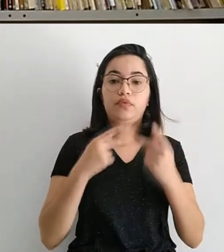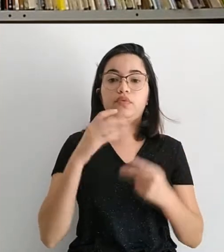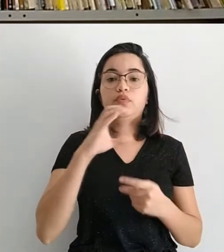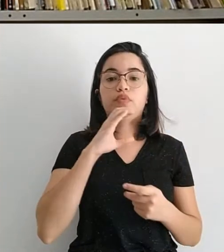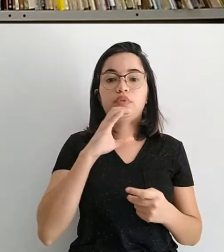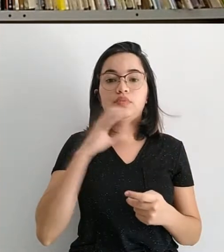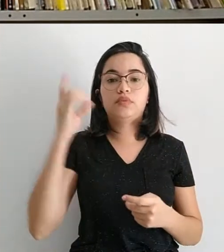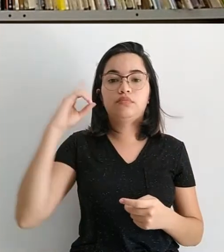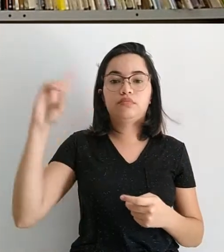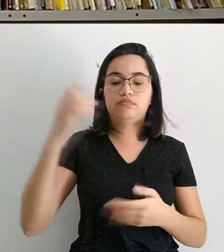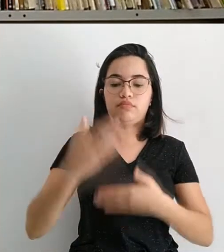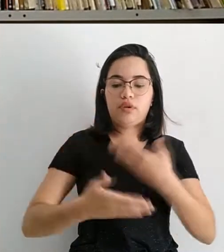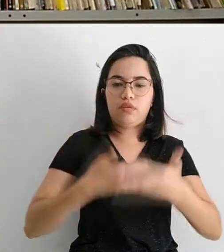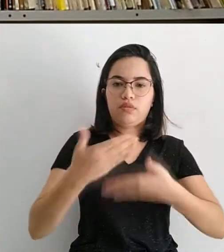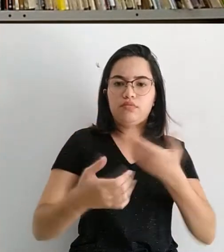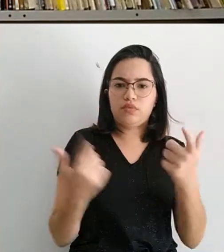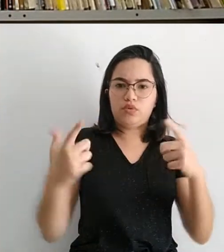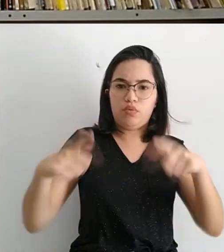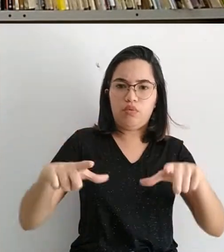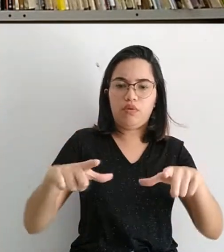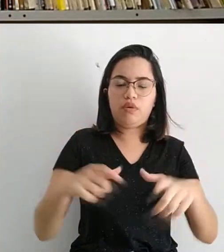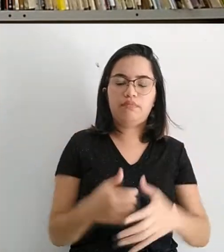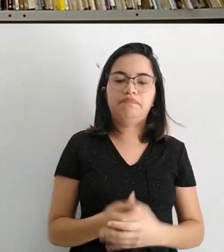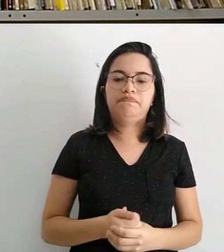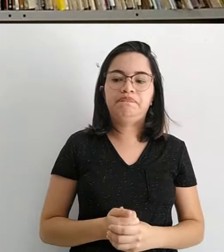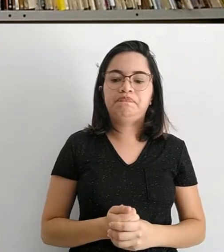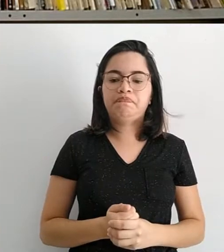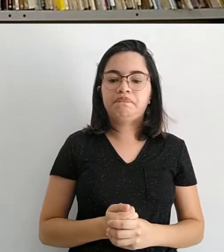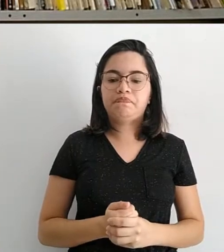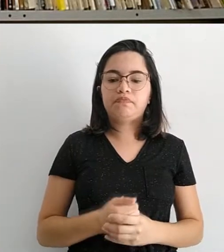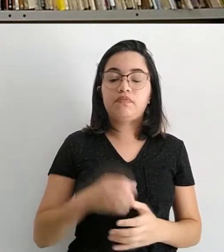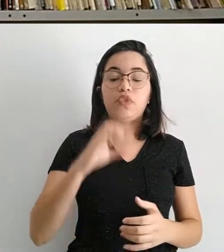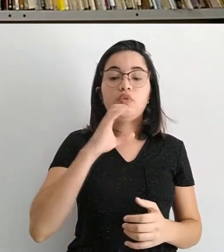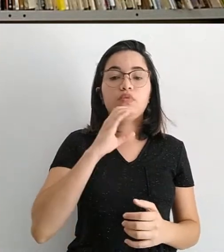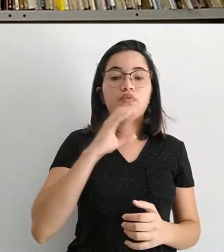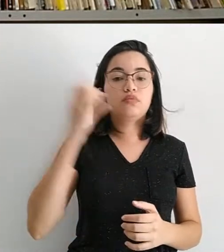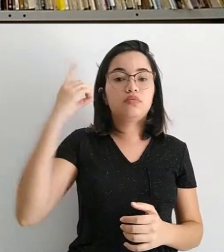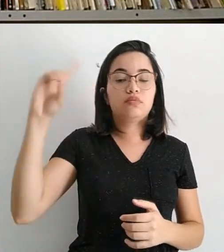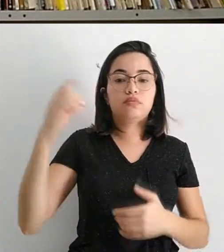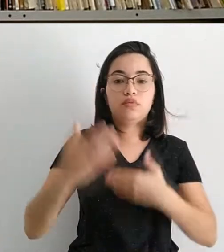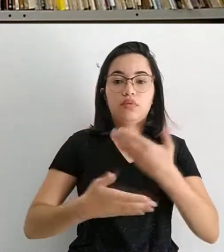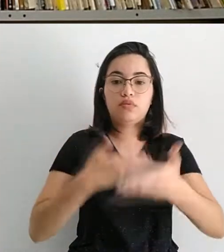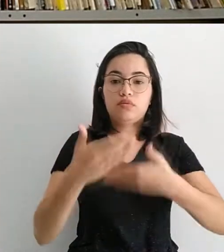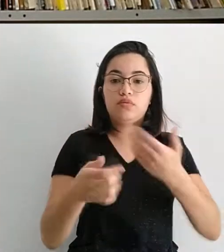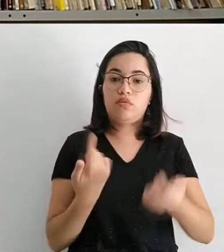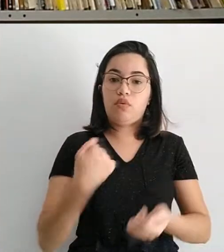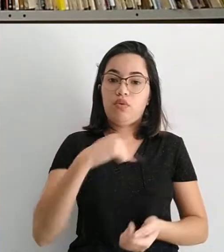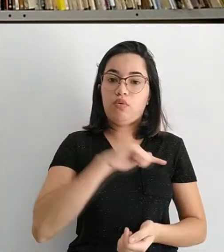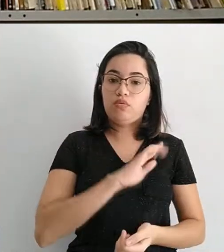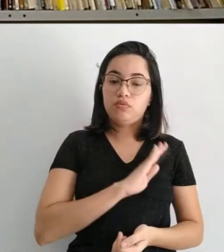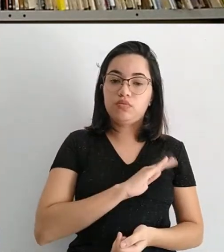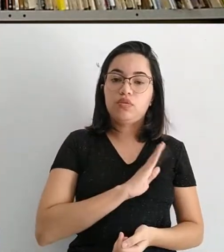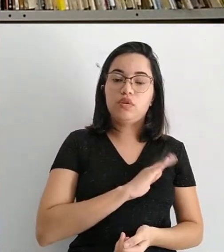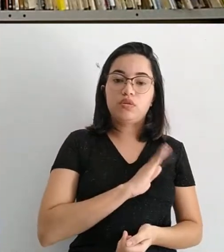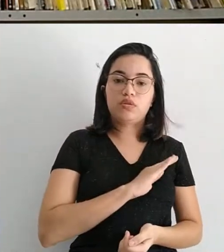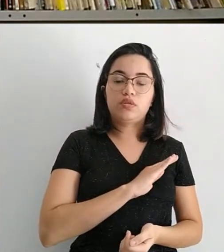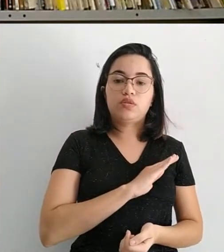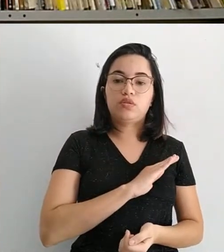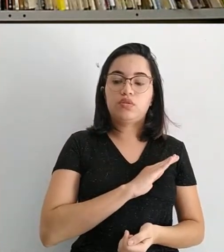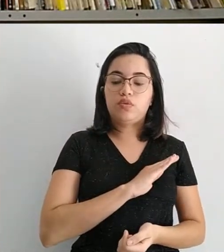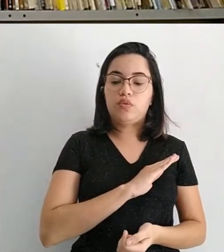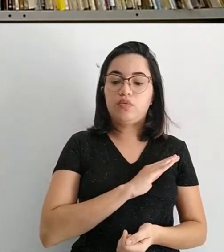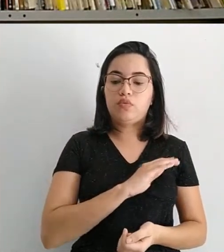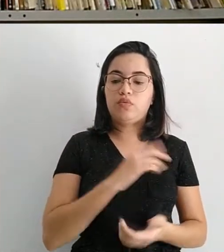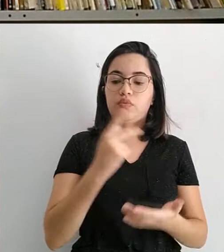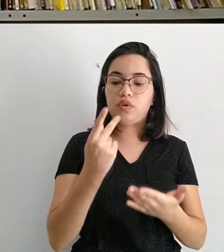de Deus em relação a esse lugar e o conhecimento de Deus em relação ao nosso coração,